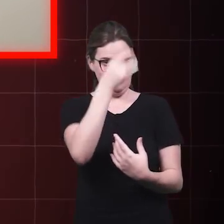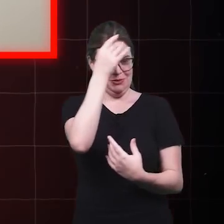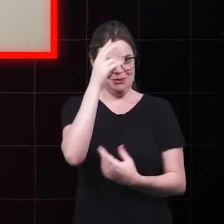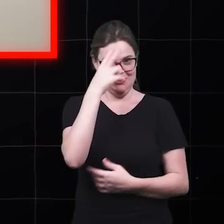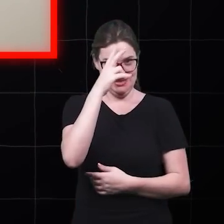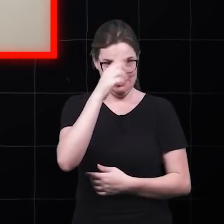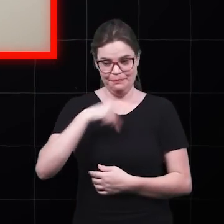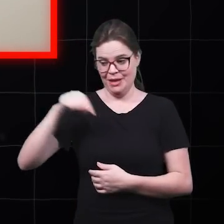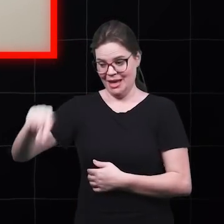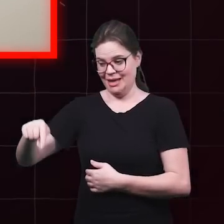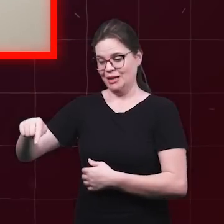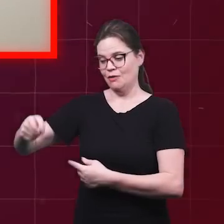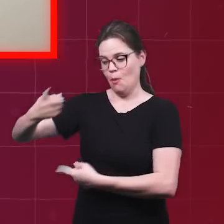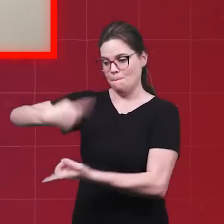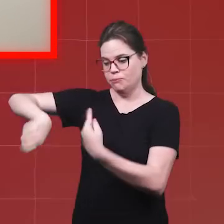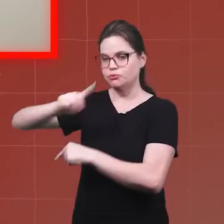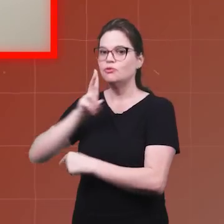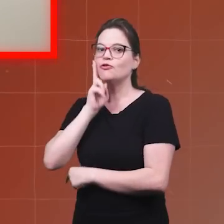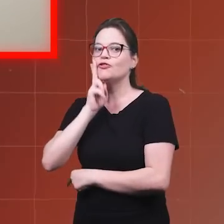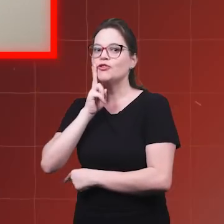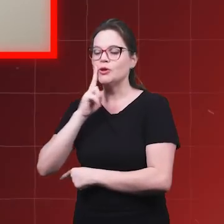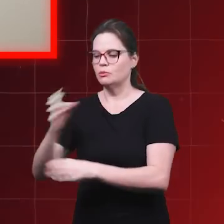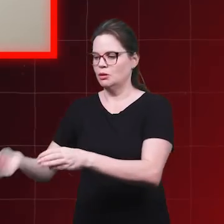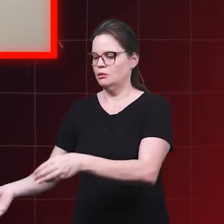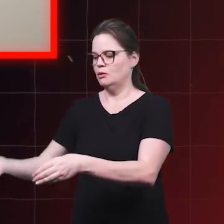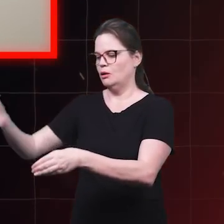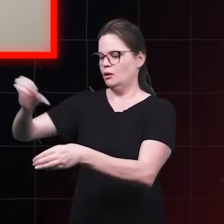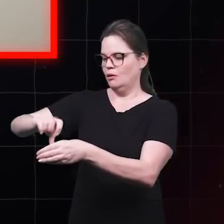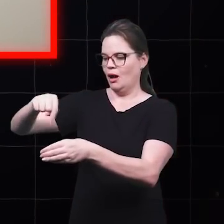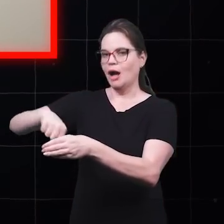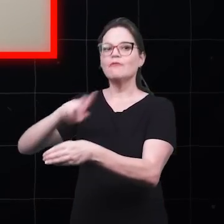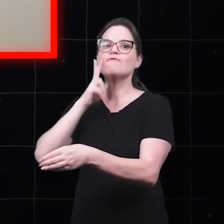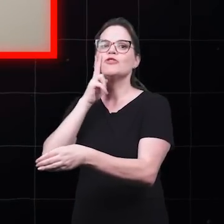foi transformada em vinho foi levada até o mestre-sala, ele